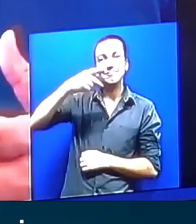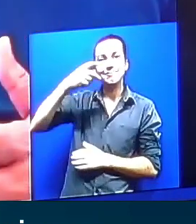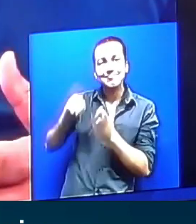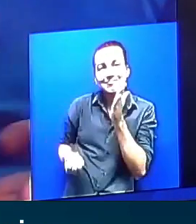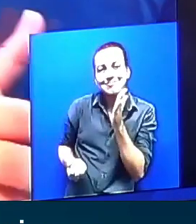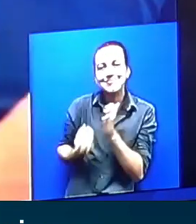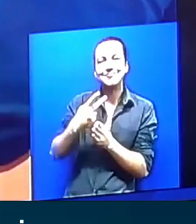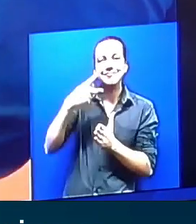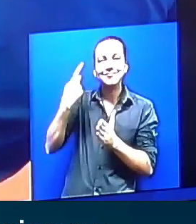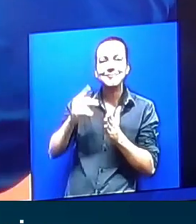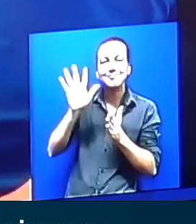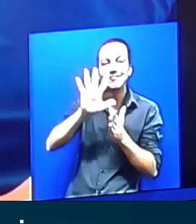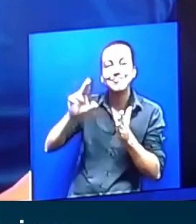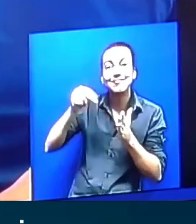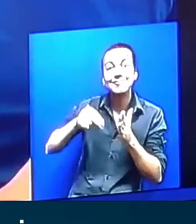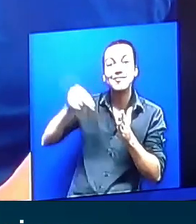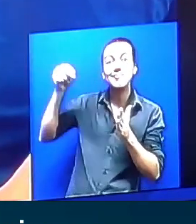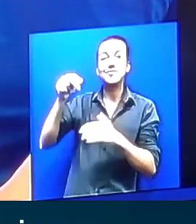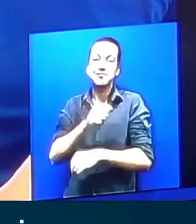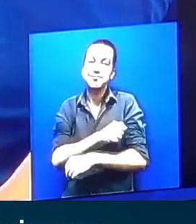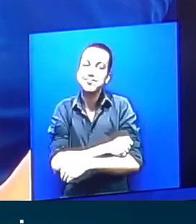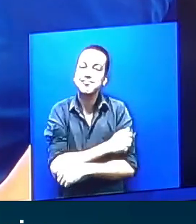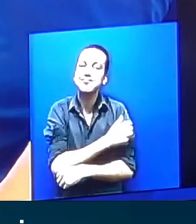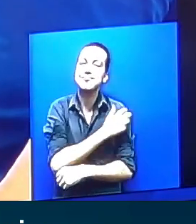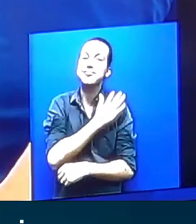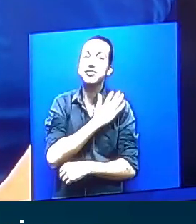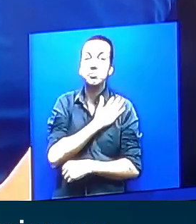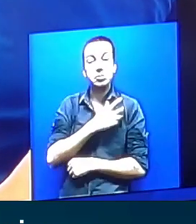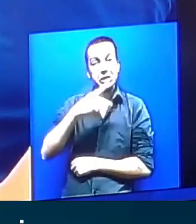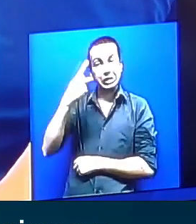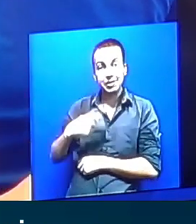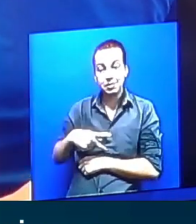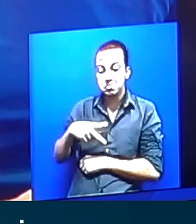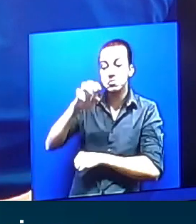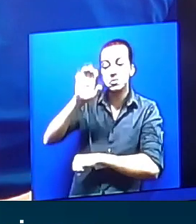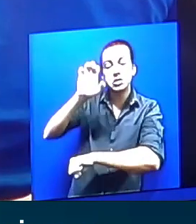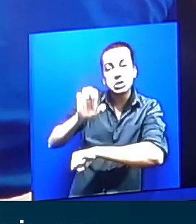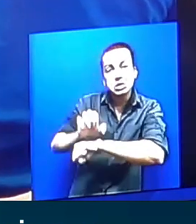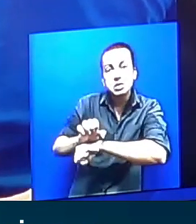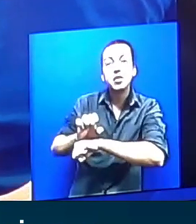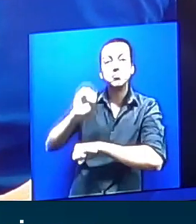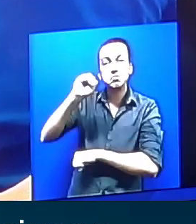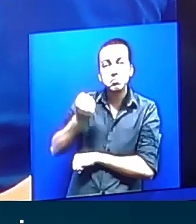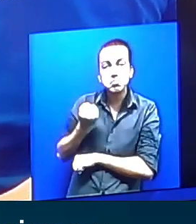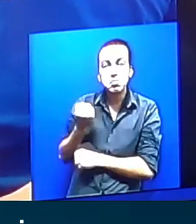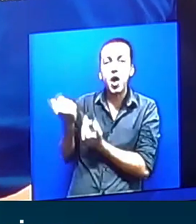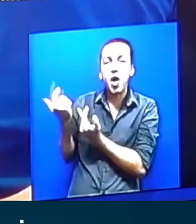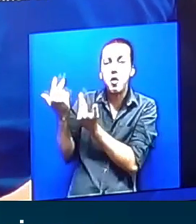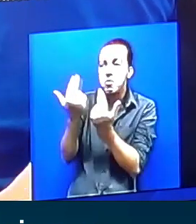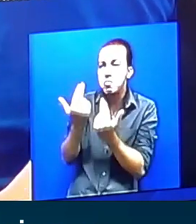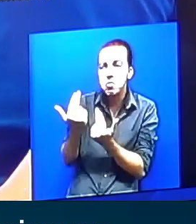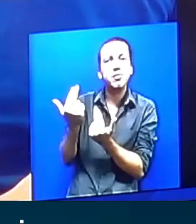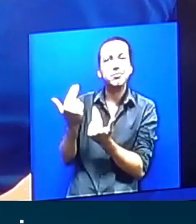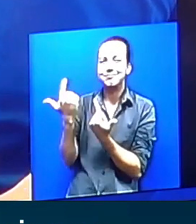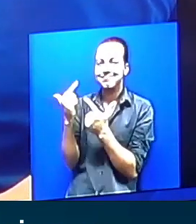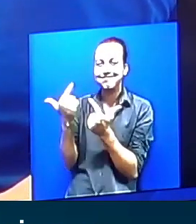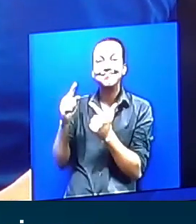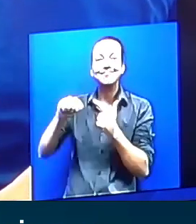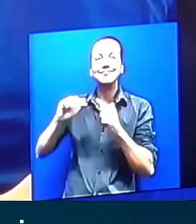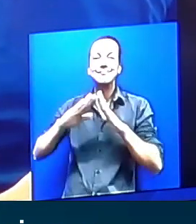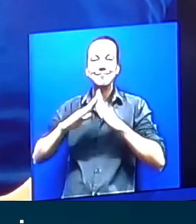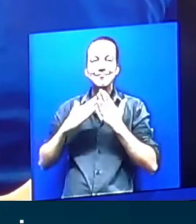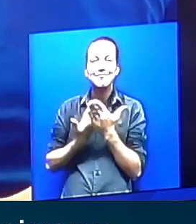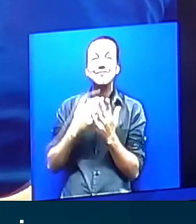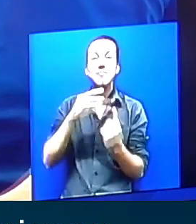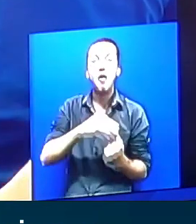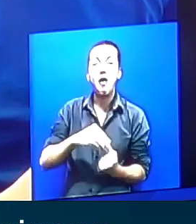ensino fundamental até o ensino médio. E atualmente é a única do Estado a oferecer o serviço de educação bilíngue para surdos. Né? A